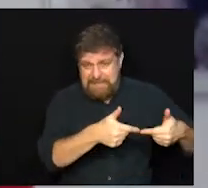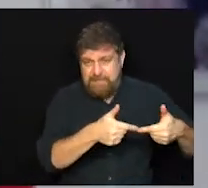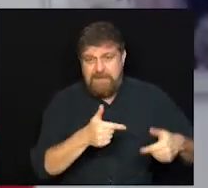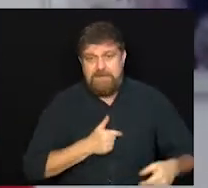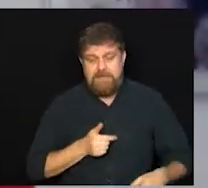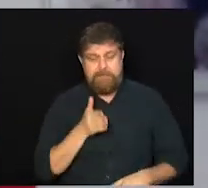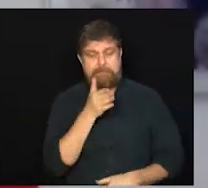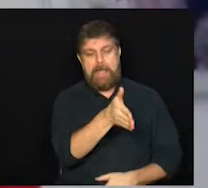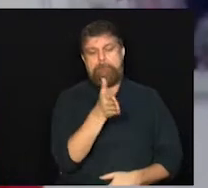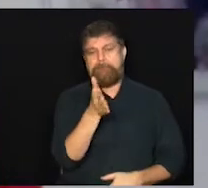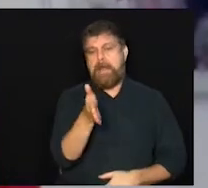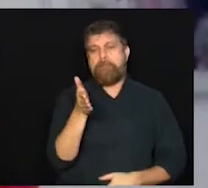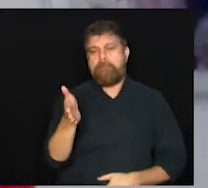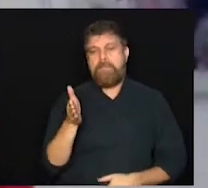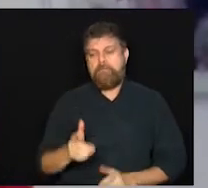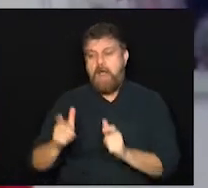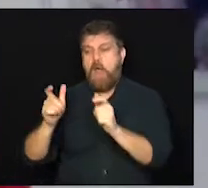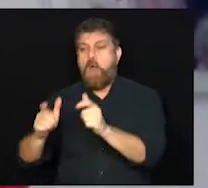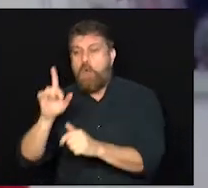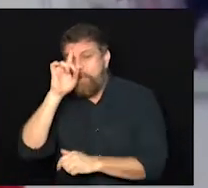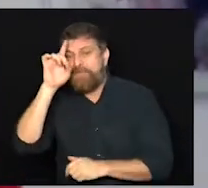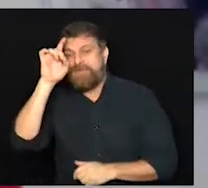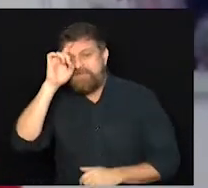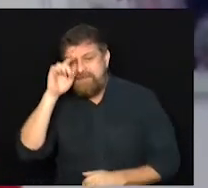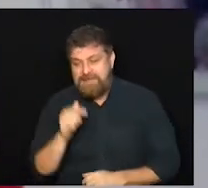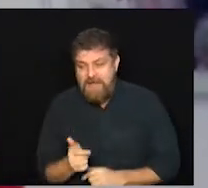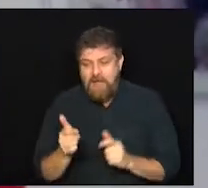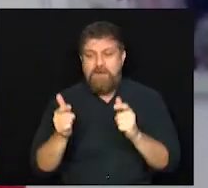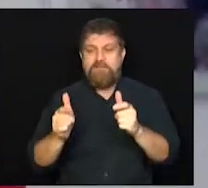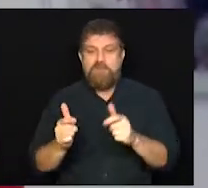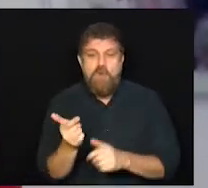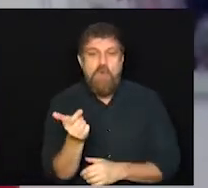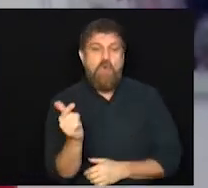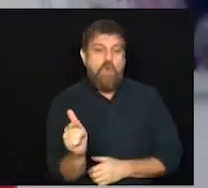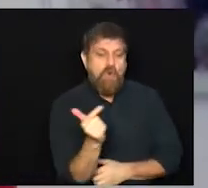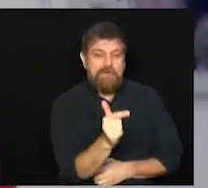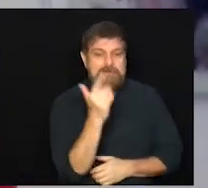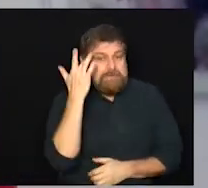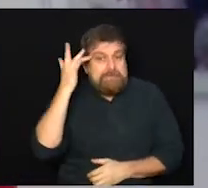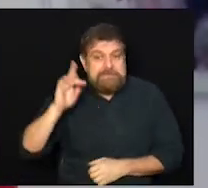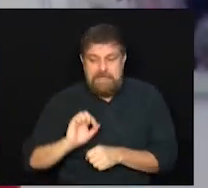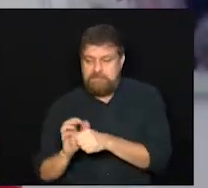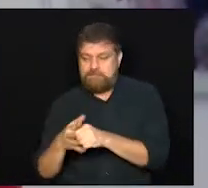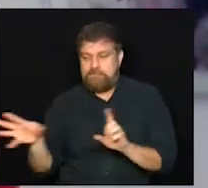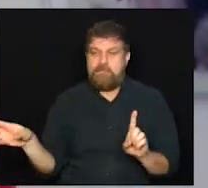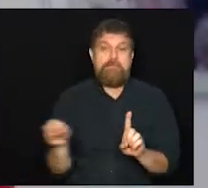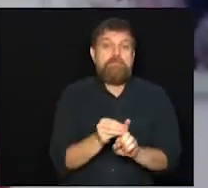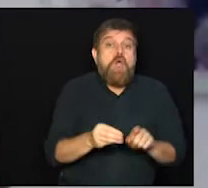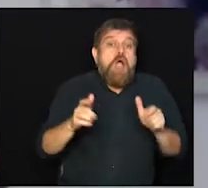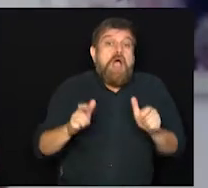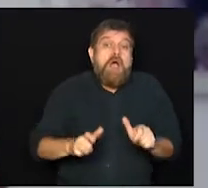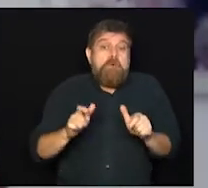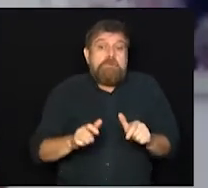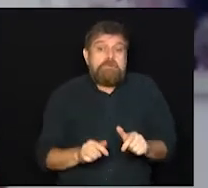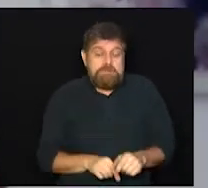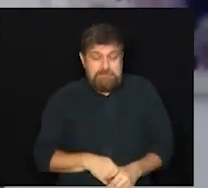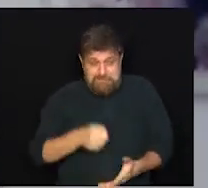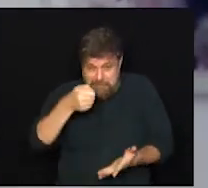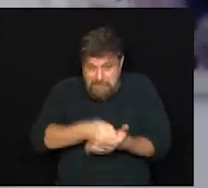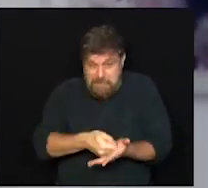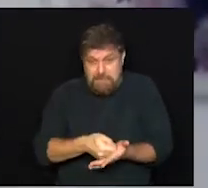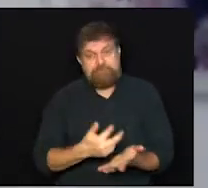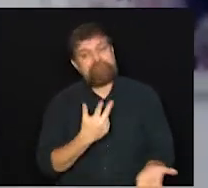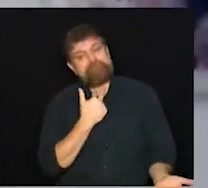lugares também. Então não se pode dizer onde foi a contaminação. Então,